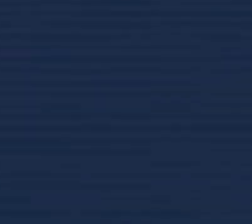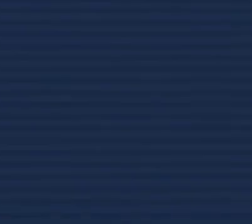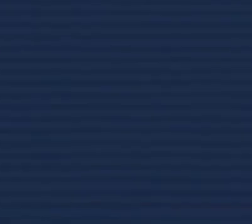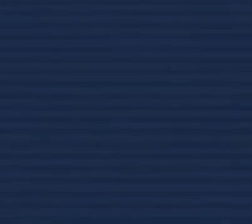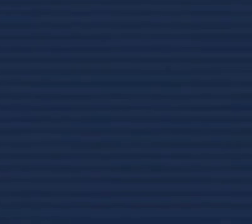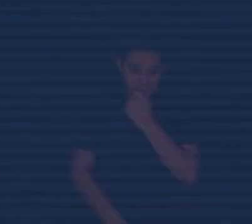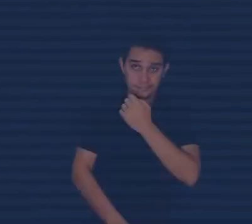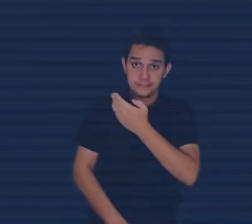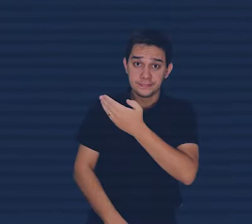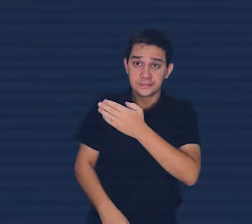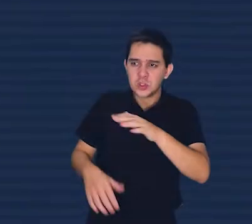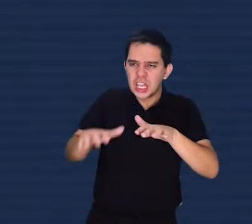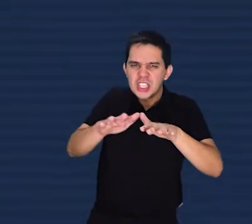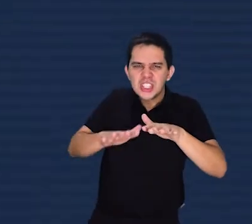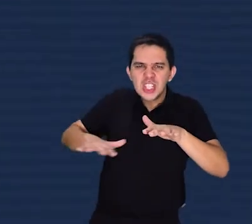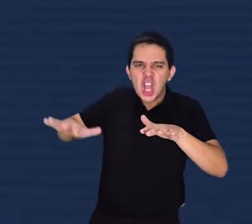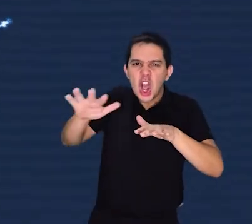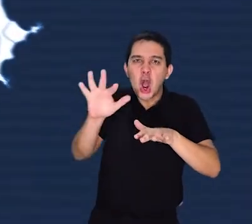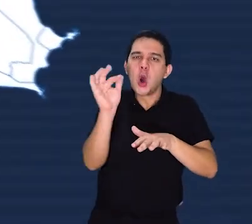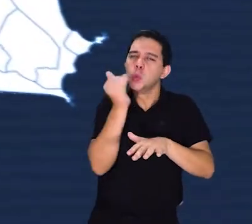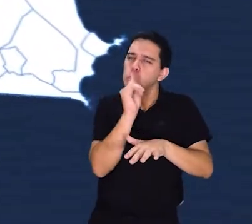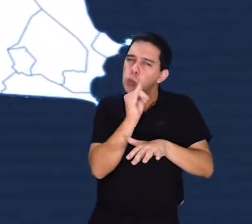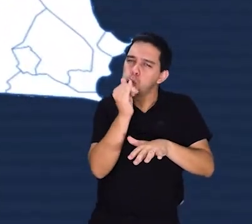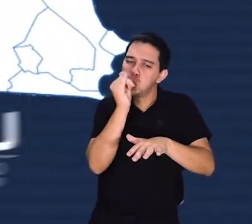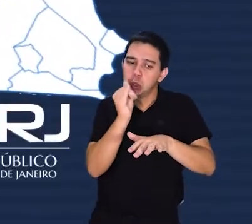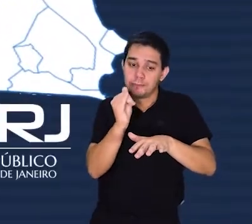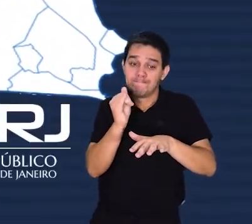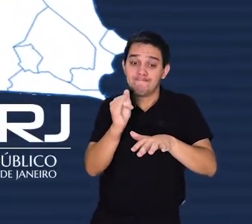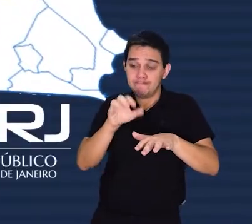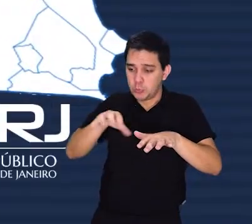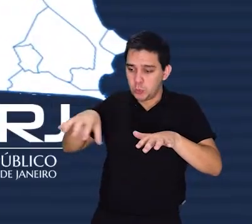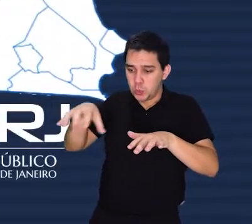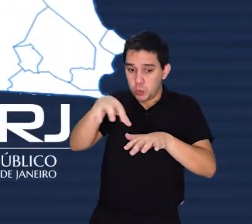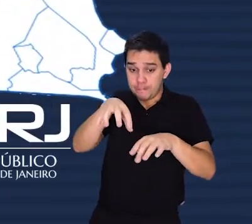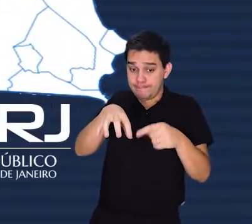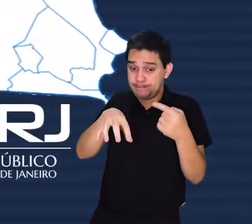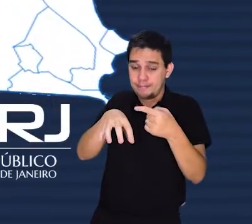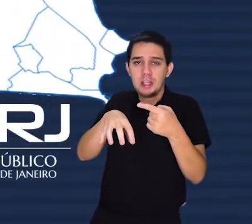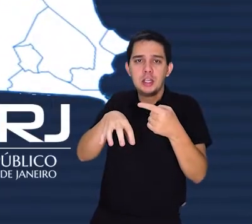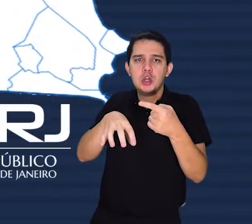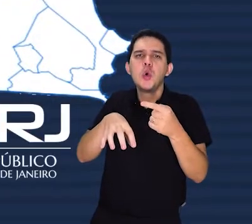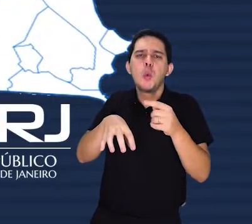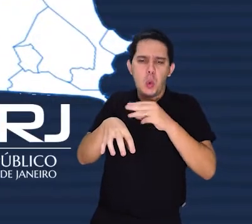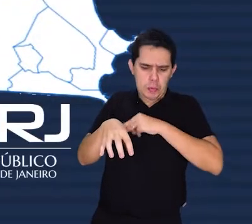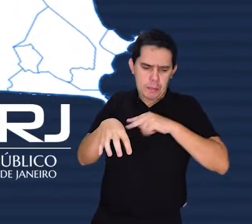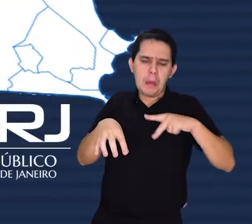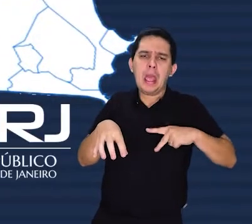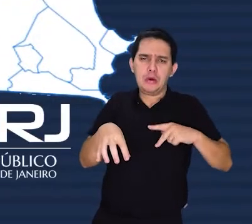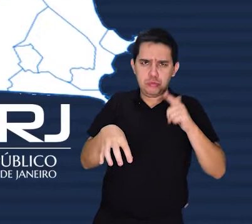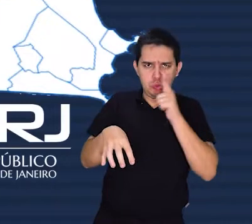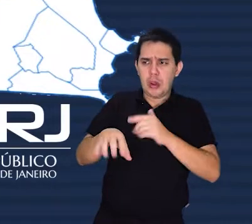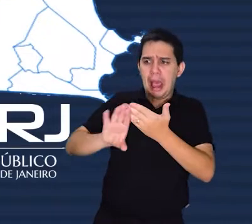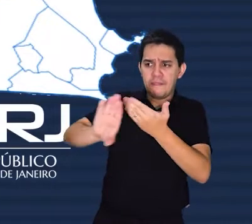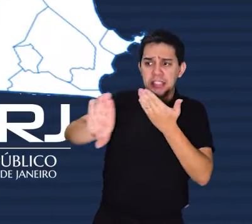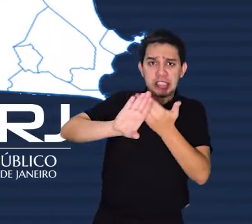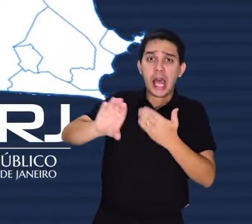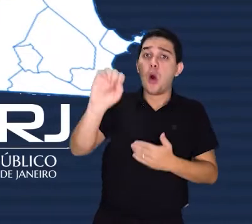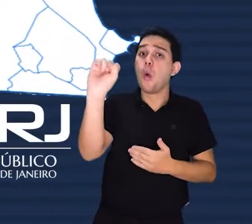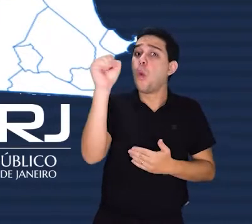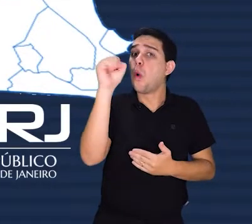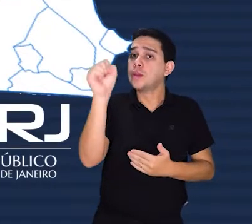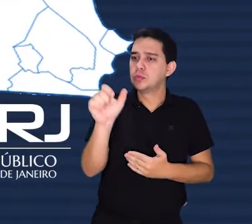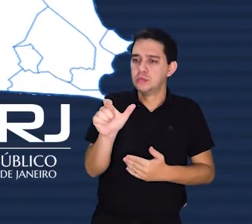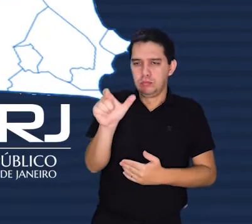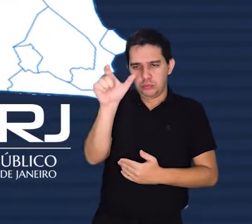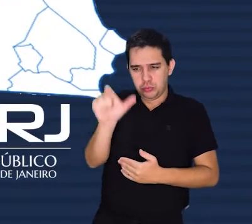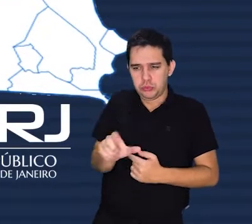Na Baixada Fluminense, o Ministério Público do Estado do Rio de Janeiro obteve o afastamento de 8 agentes socioeducativos do